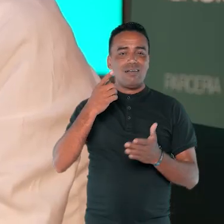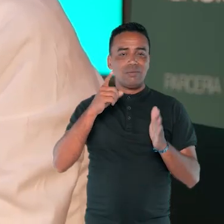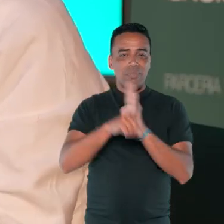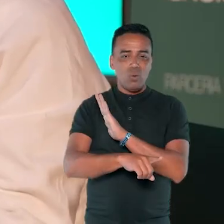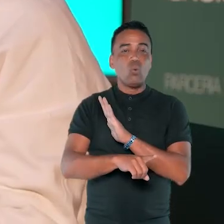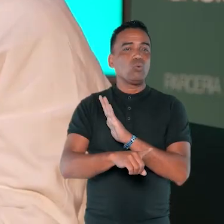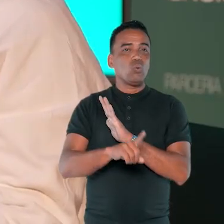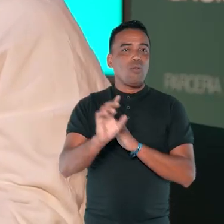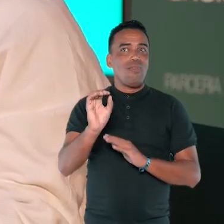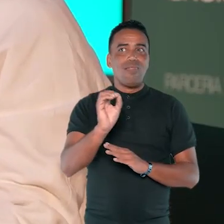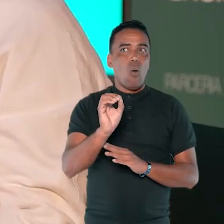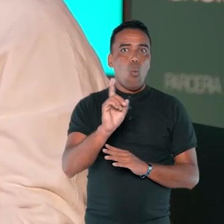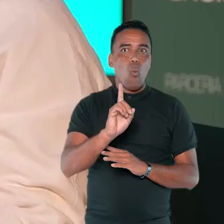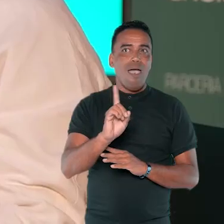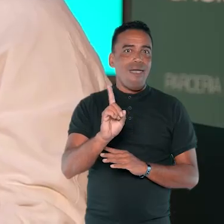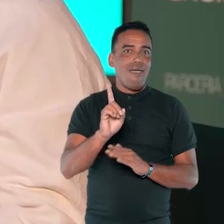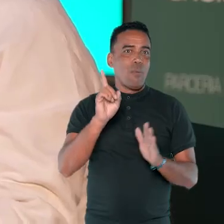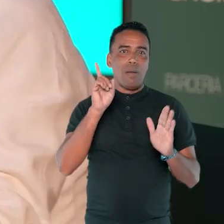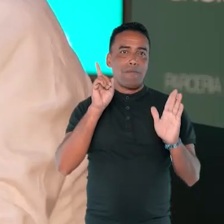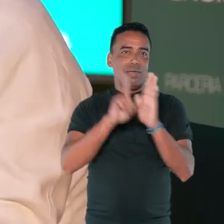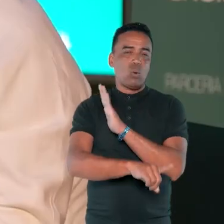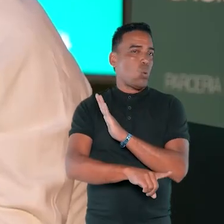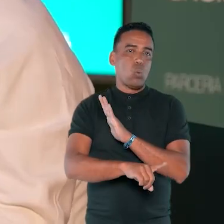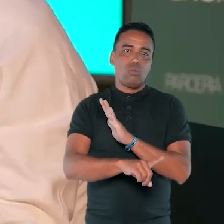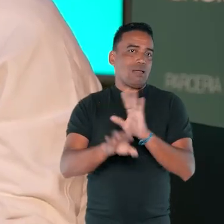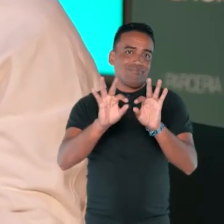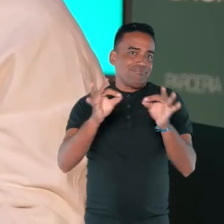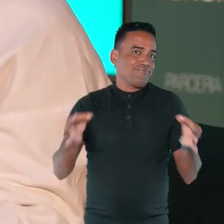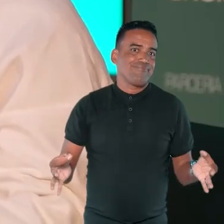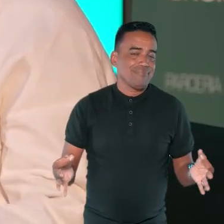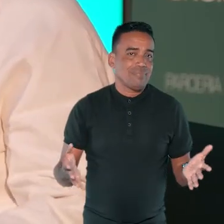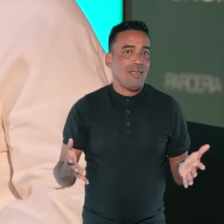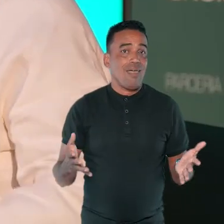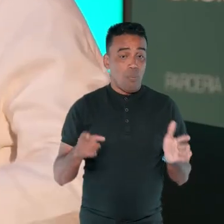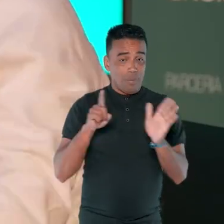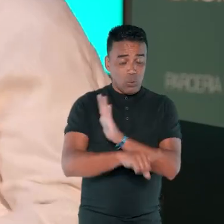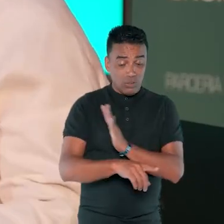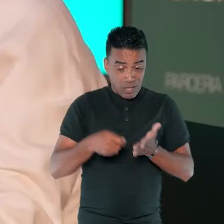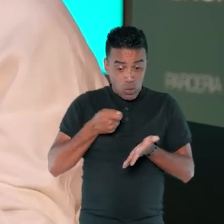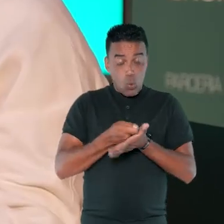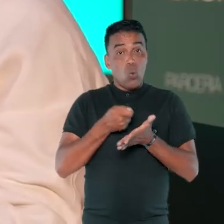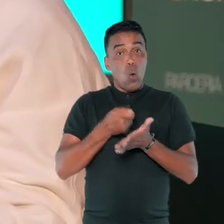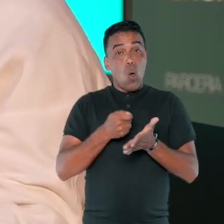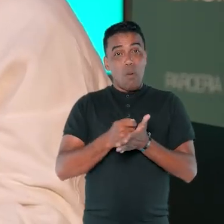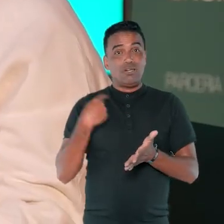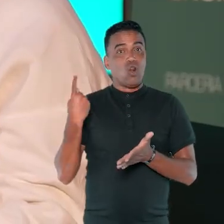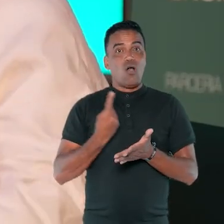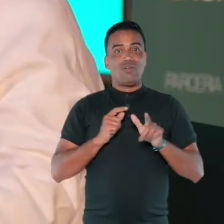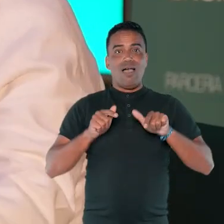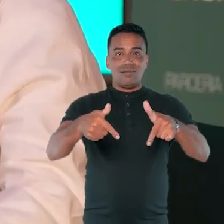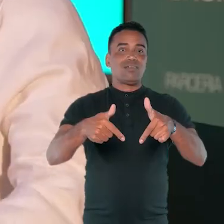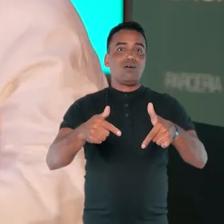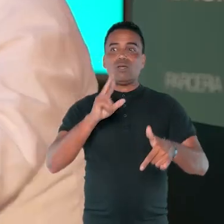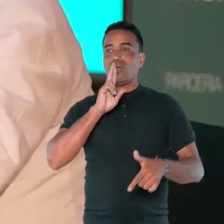Que não é uma pergunta retórica, ela exige de nós ações, não é para responder,